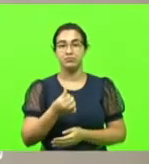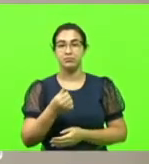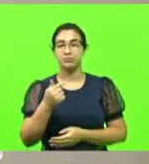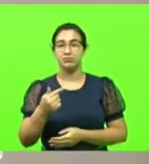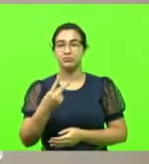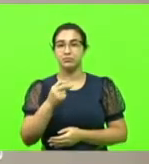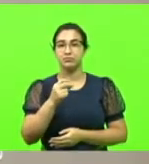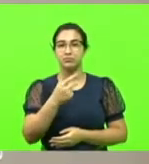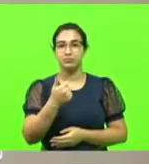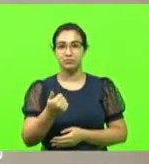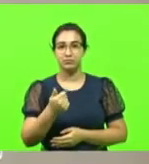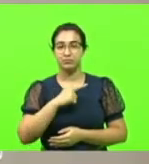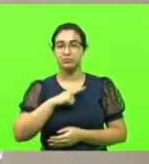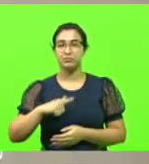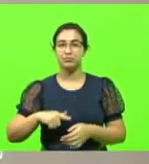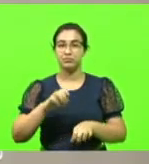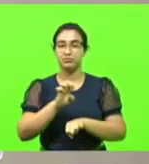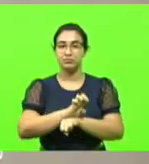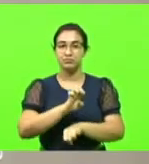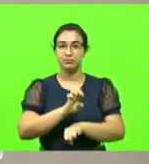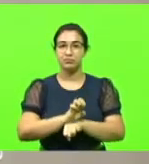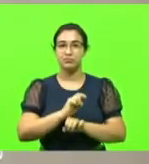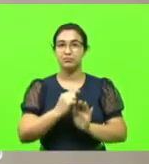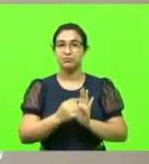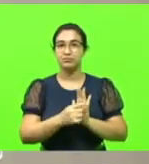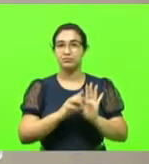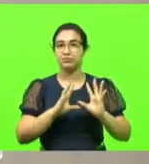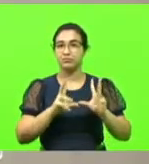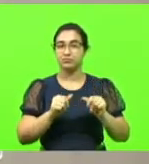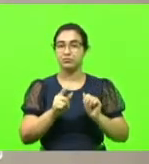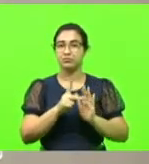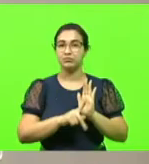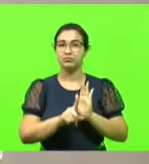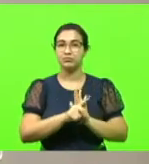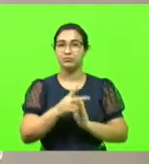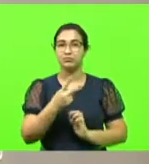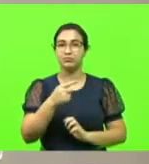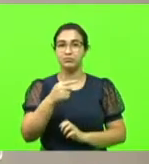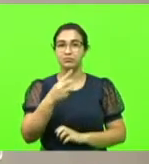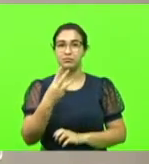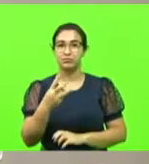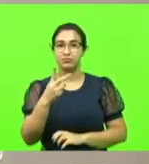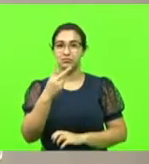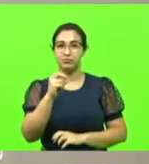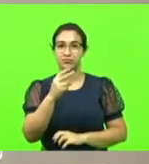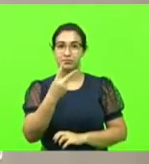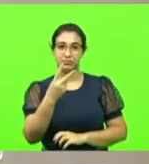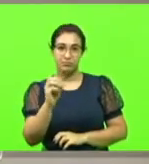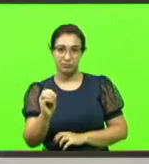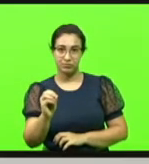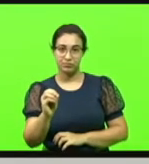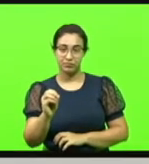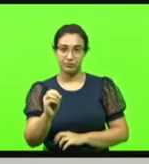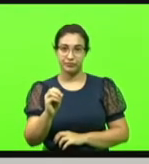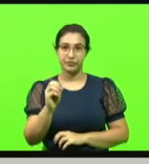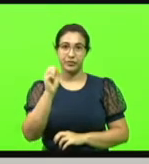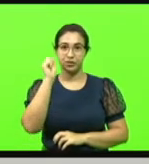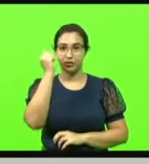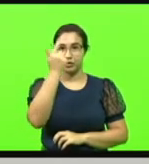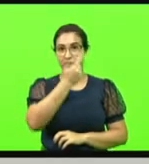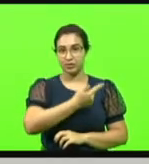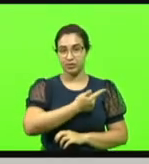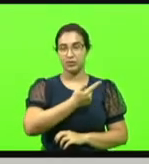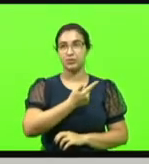667/2021, autor Governo do Estado. Veto total ao PL 273/2020, de autoria do deputado Altair Silva, que dispõe sobre